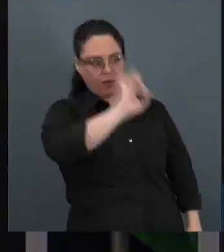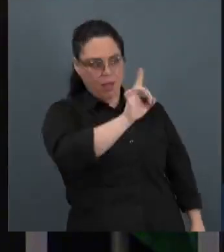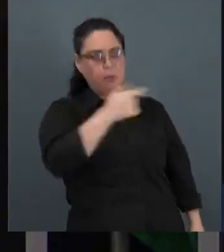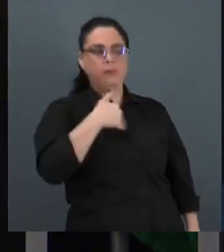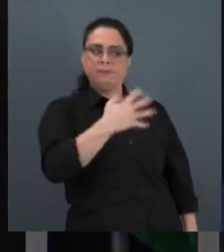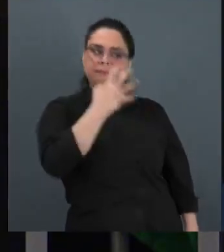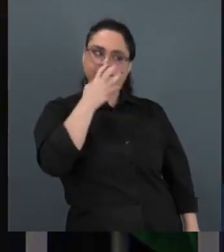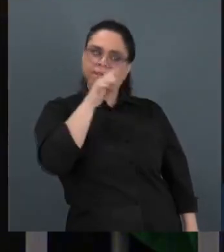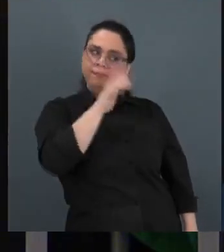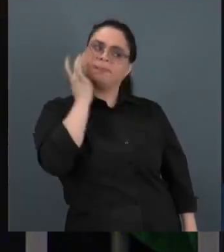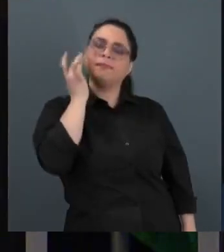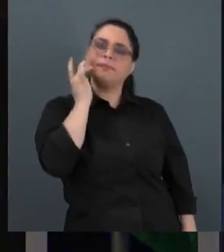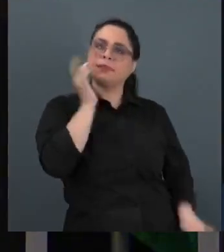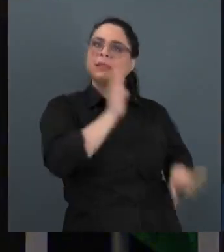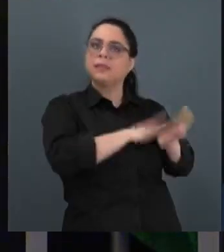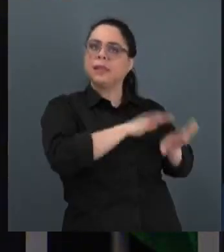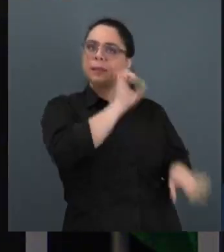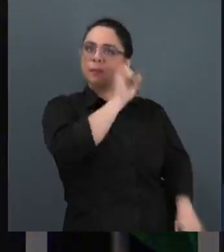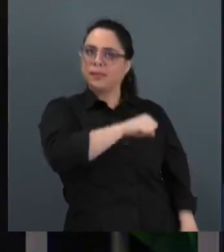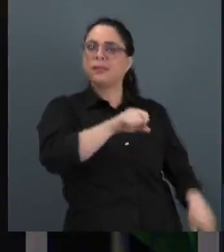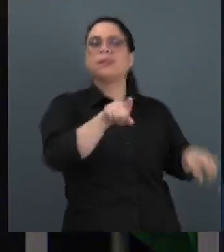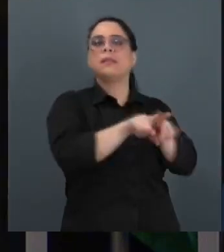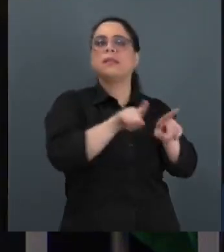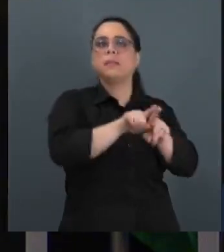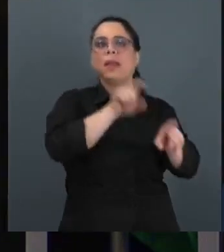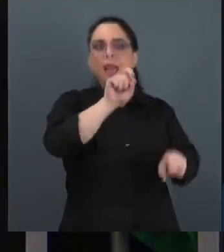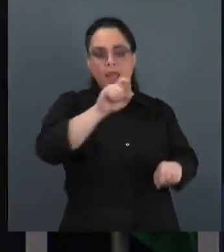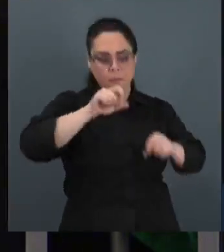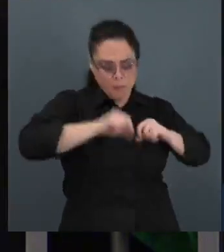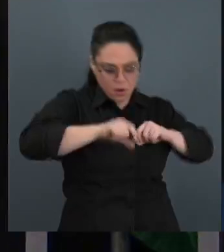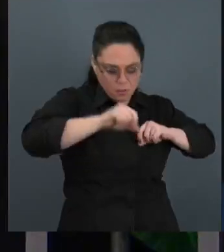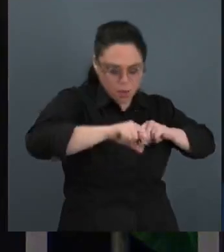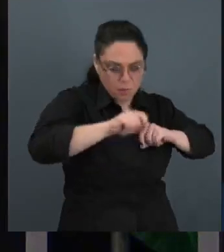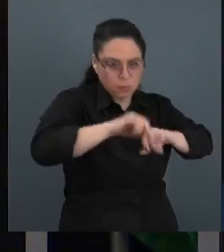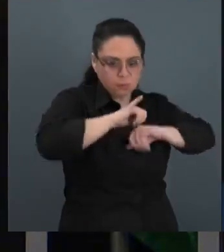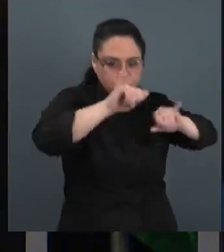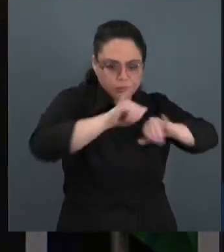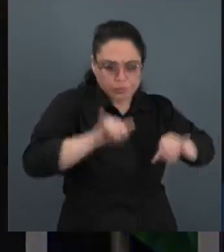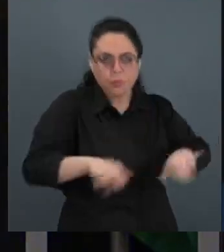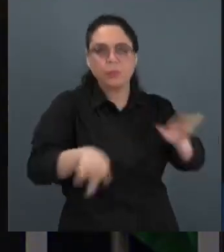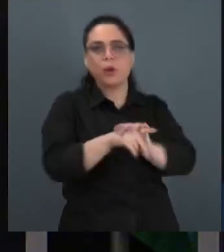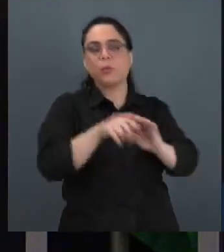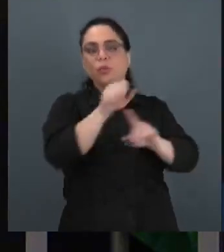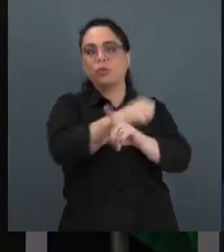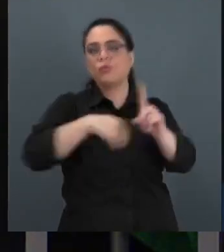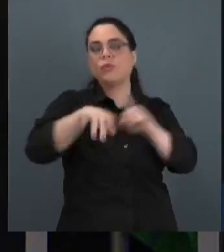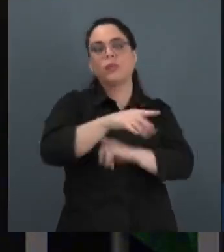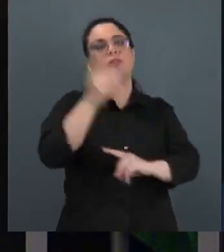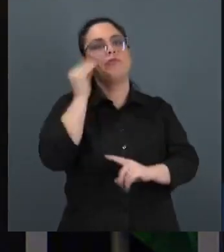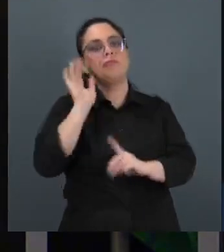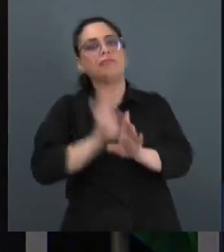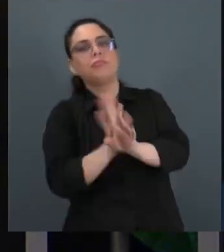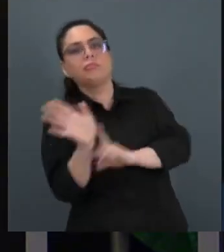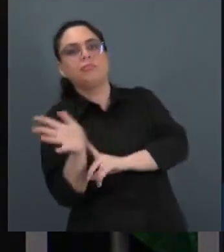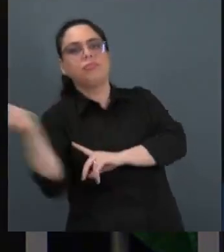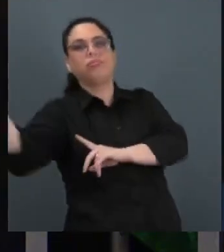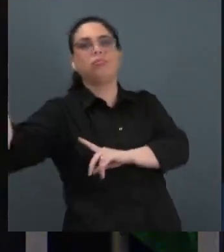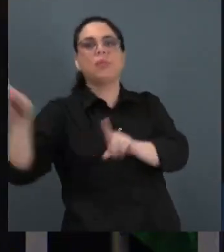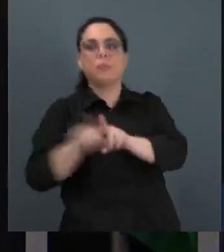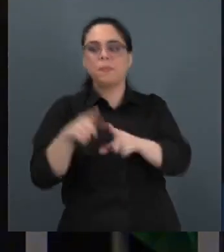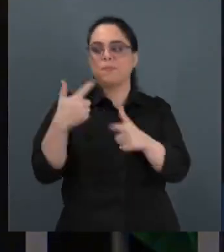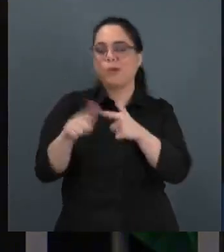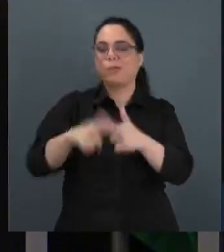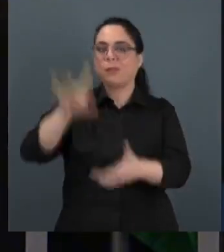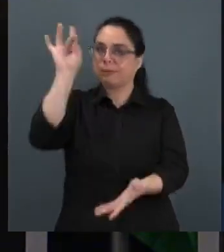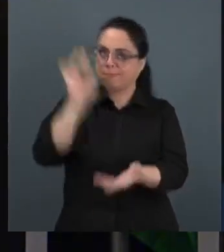que sabe. E é mais um fake news que ele planta para a sociedade brasileira para desviar a atenção dos reais problemas que